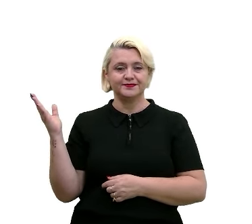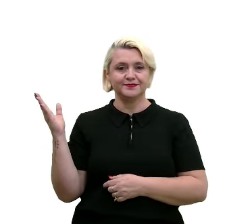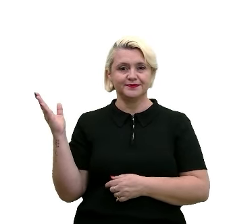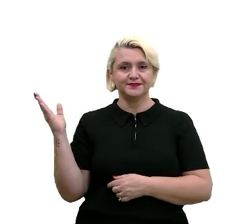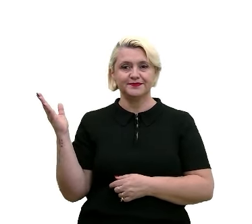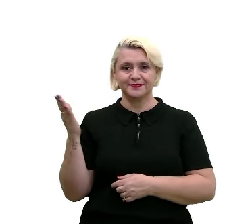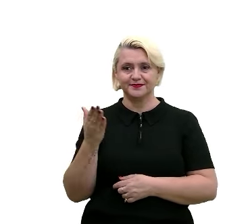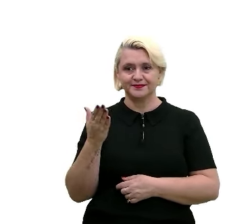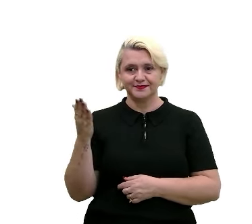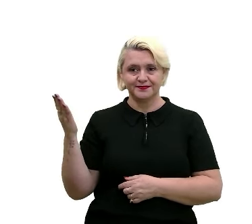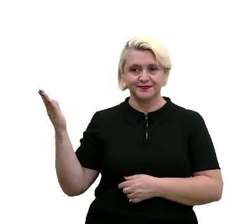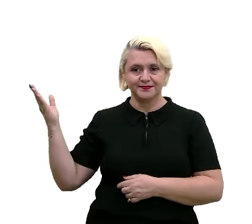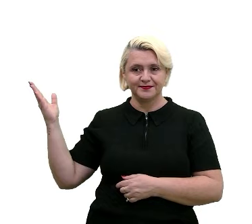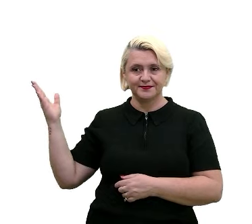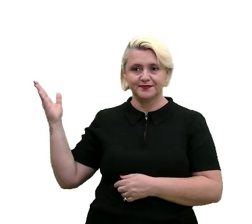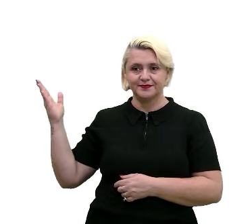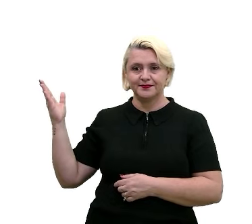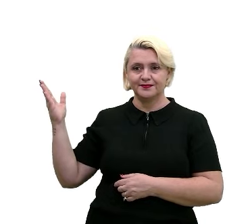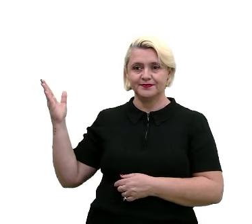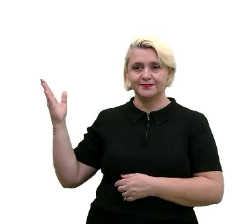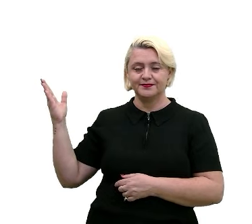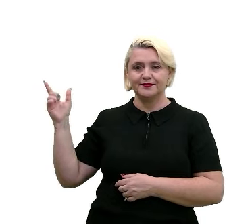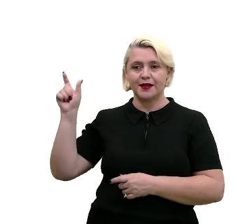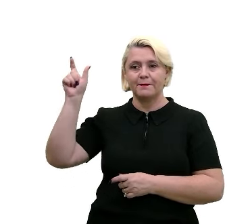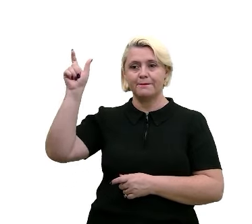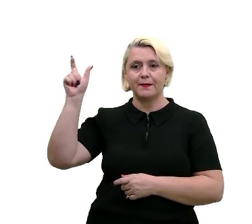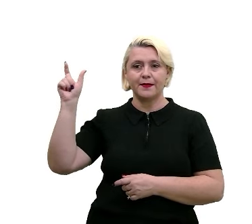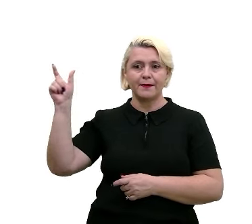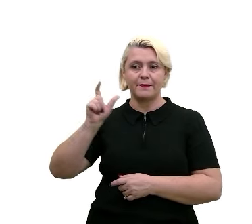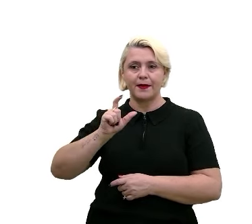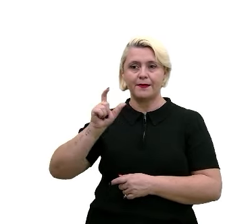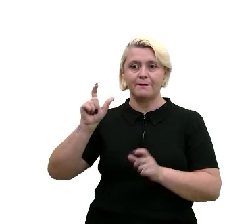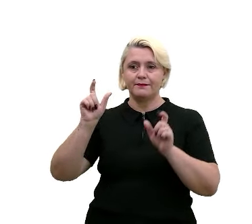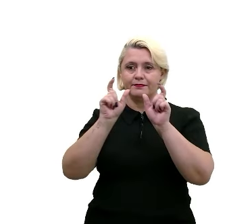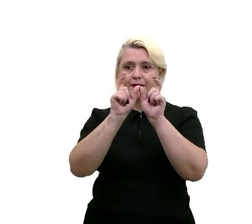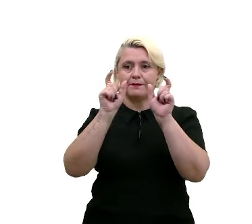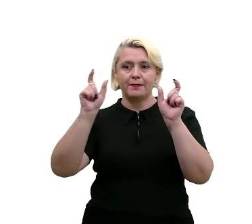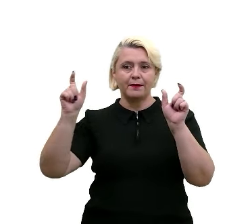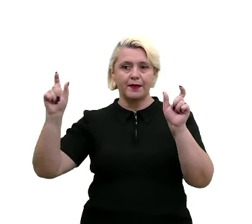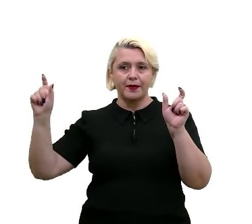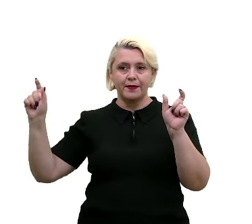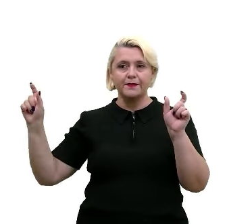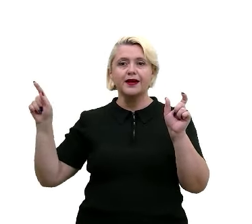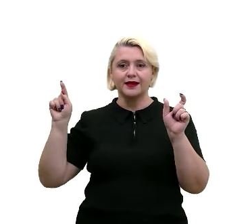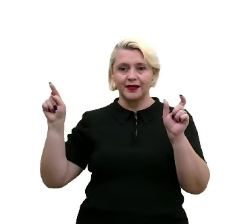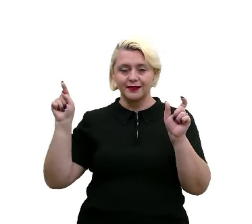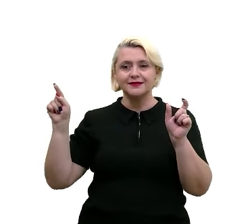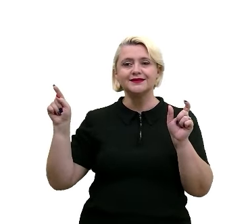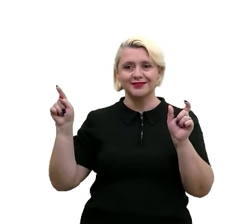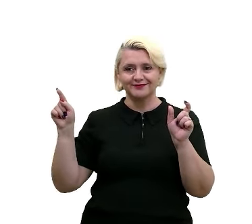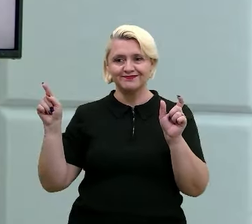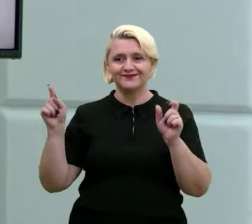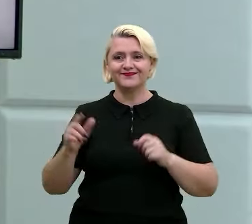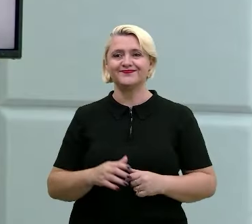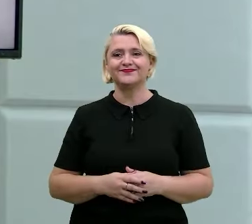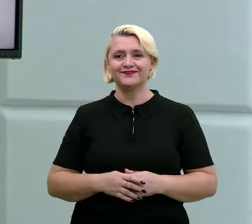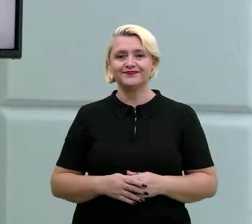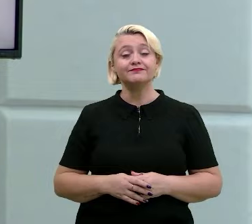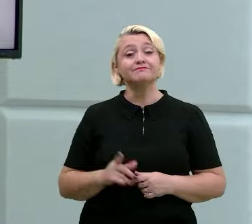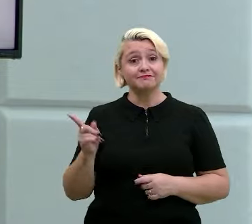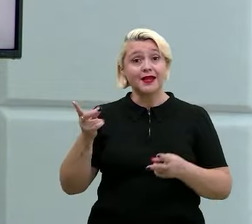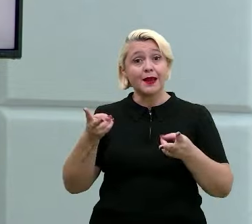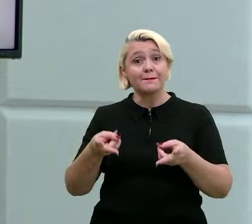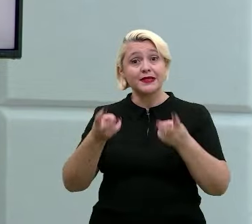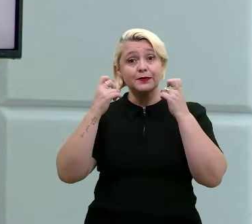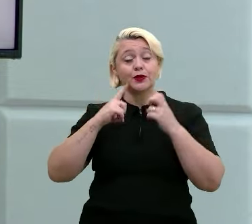consequentemente, porque, logo, já que, desse modo e o pois. E aqui você